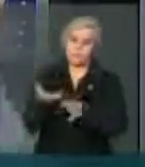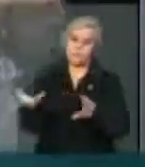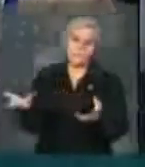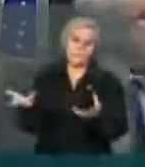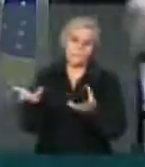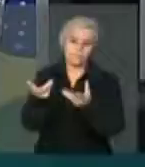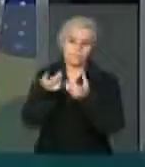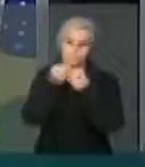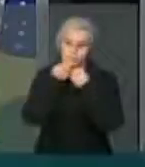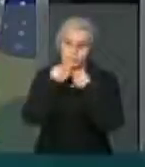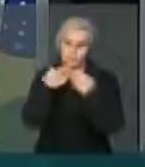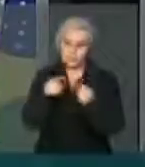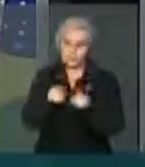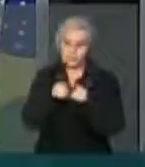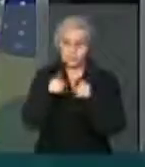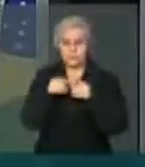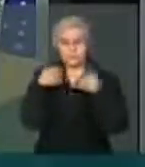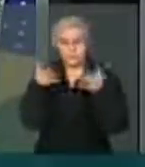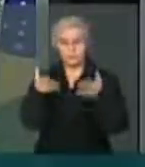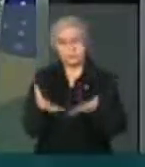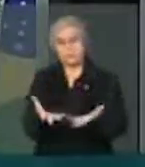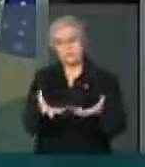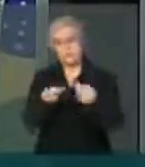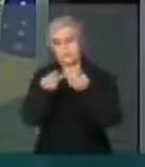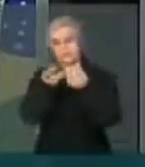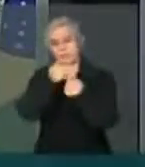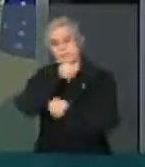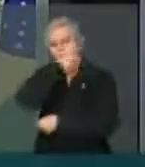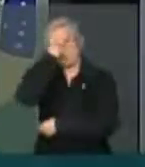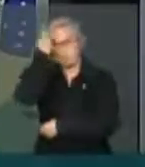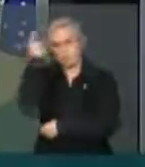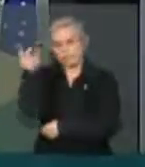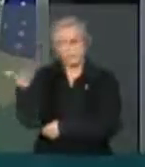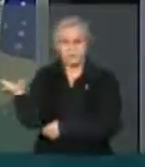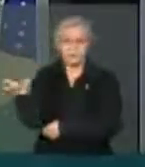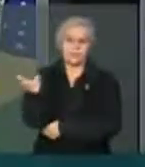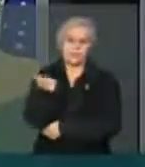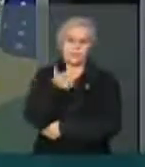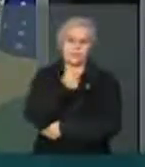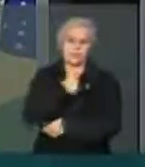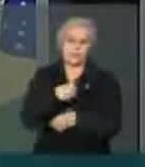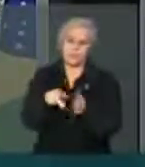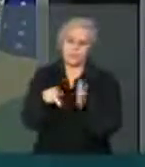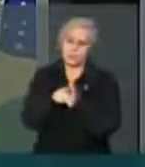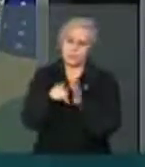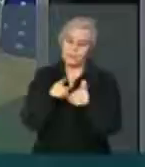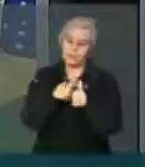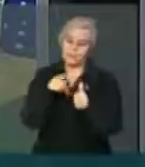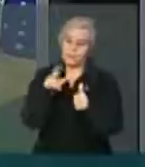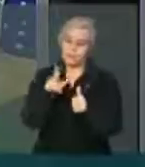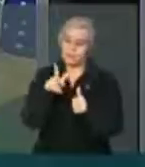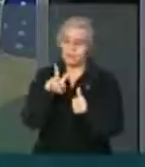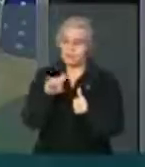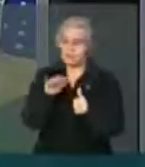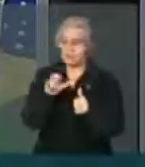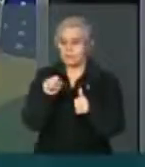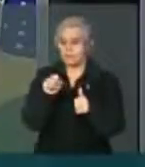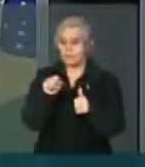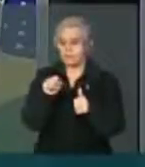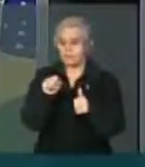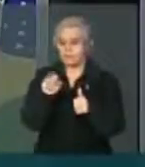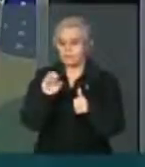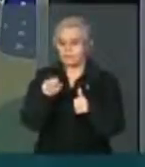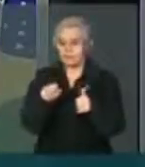e com a participação de figuras fantásticas, como o próprio Ulisses aqui já citado, Mário